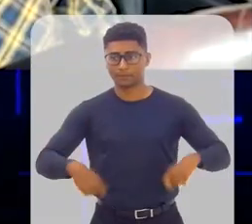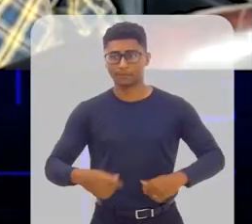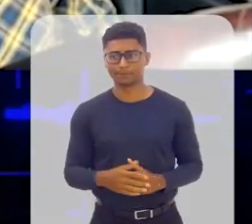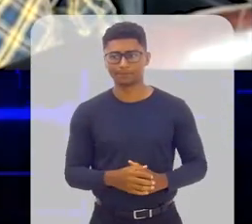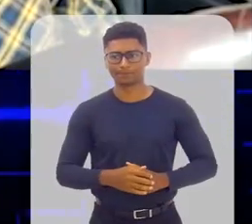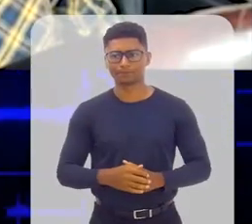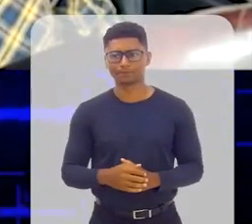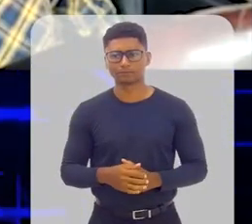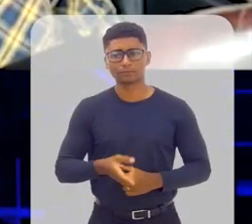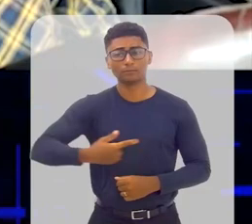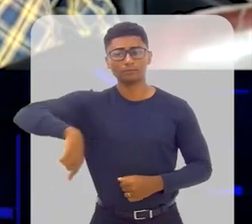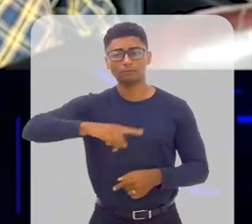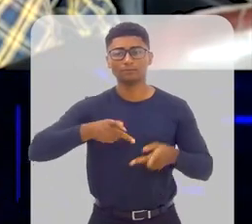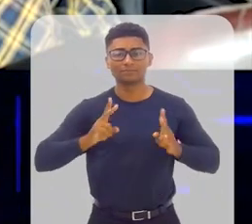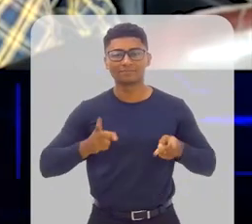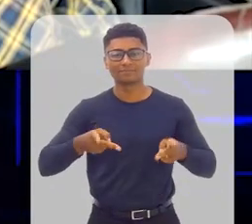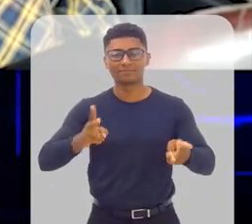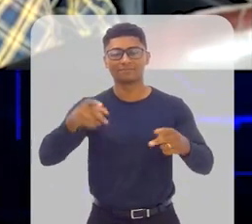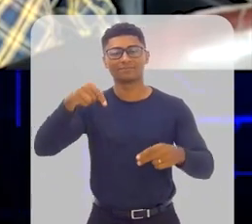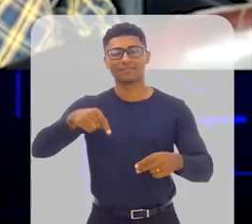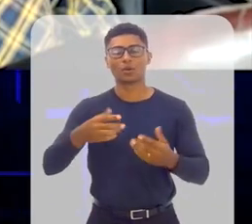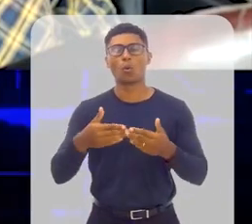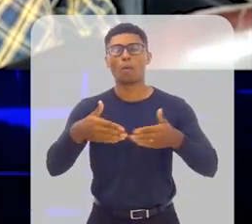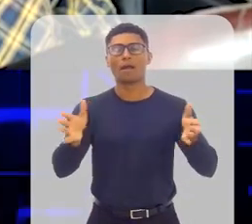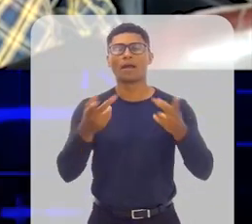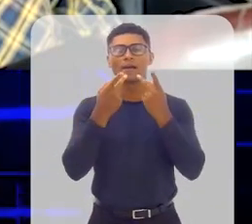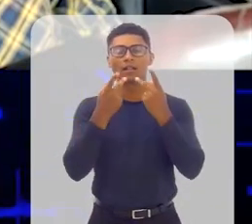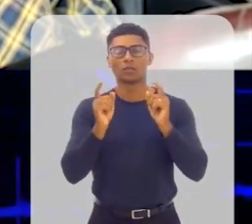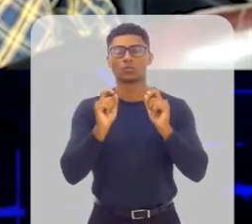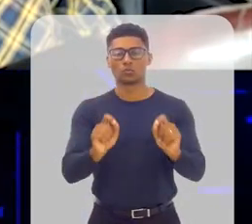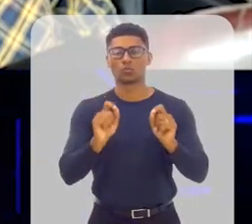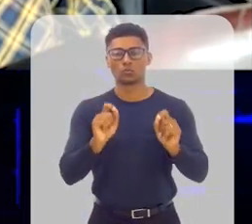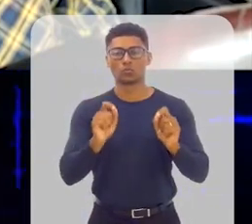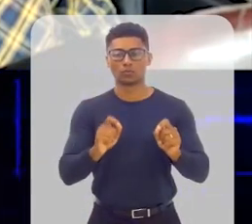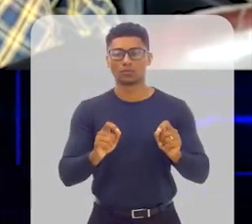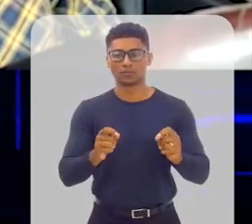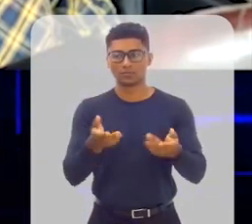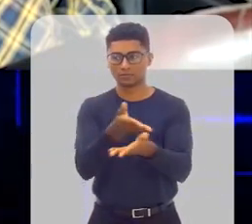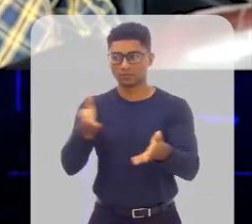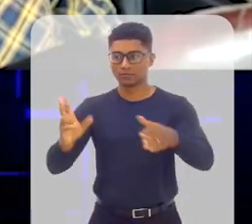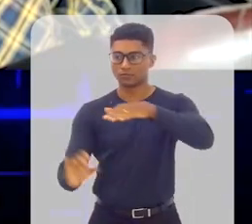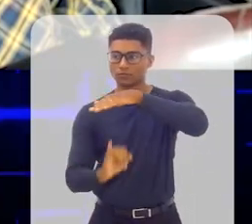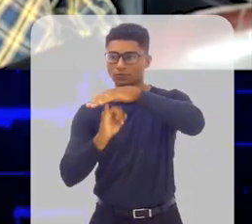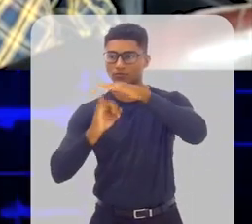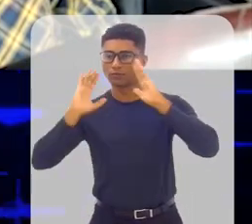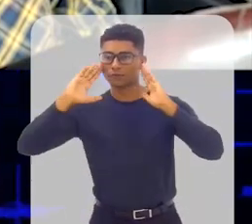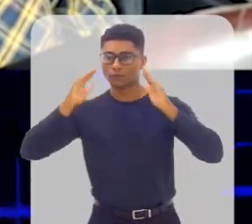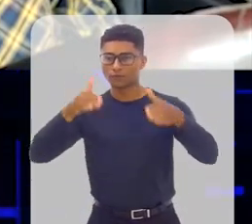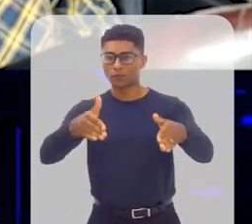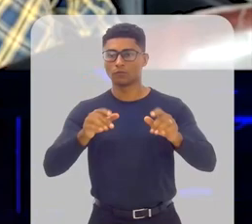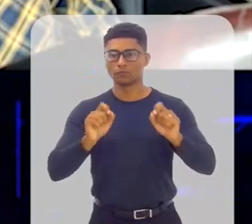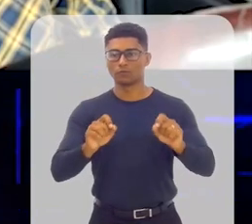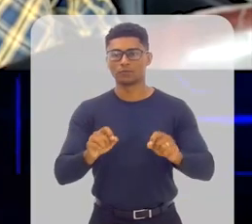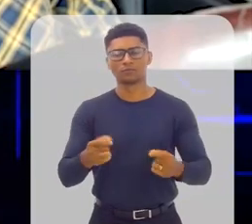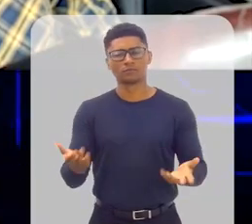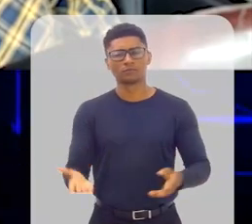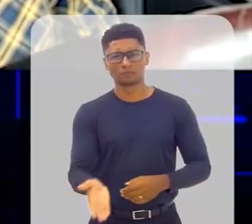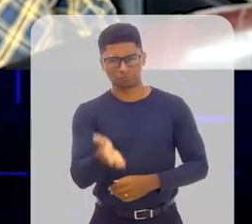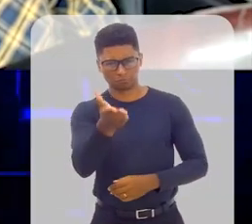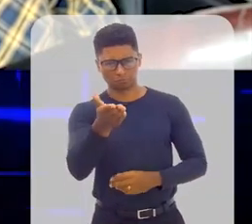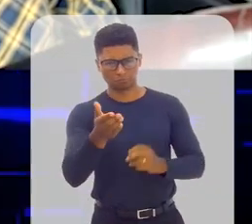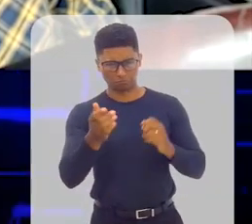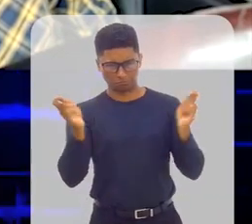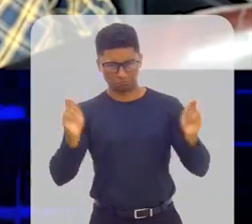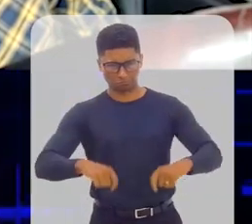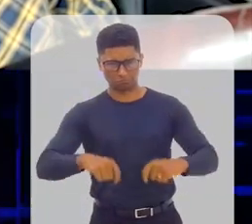gente sempre abre a nossa agenda de futuro falando sobre a atuação e o foco, né, das instituições que compõem nosso fórum. O senhor pode falar